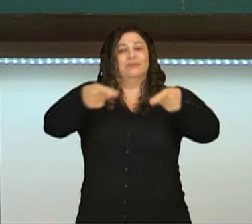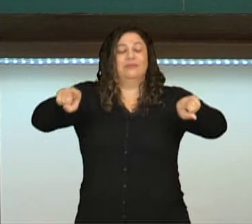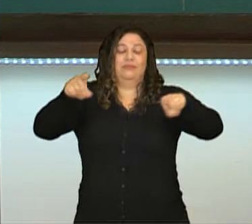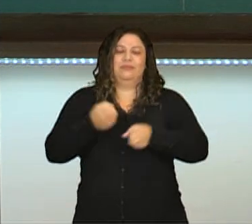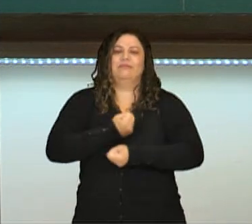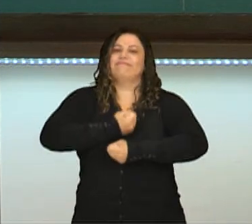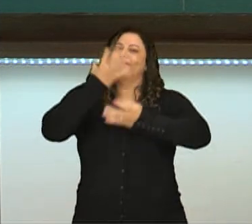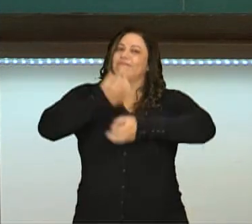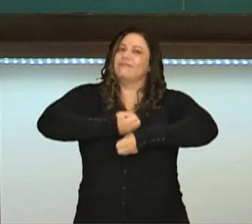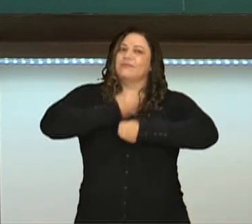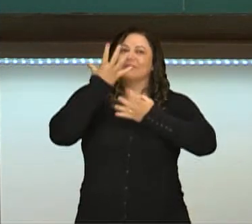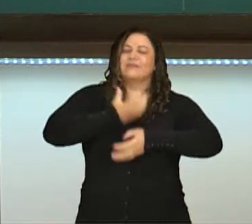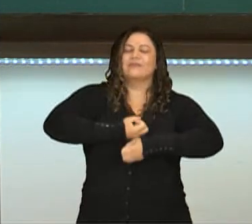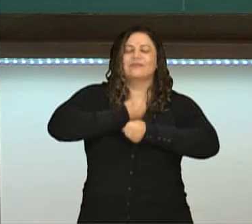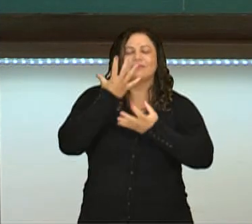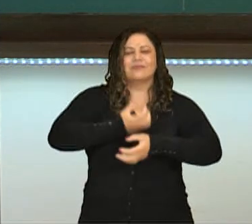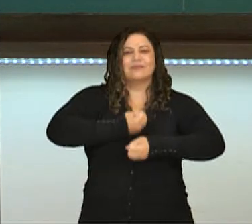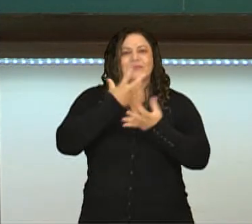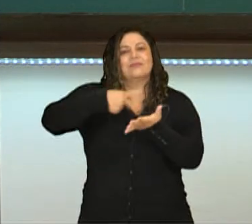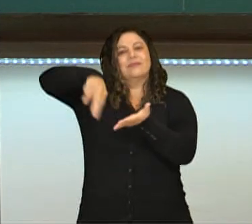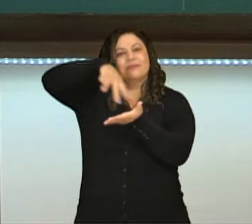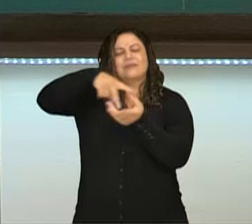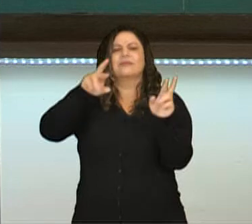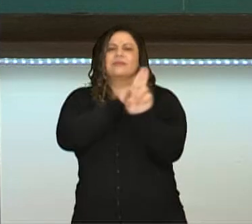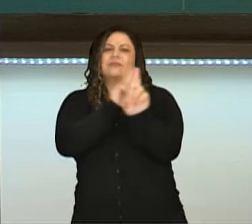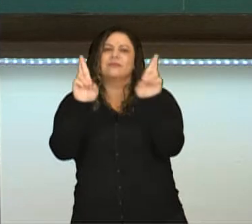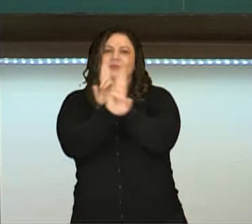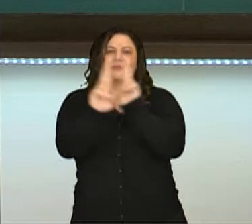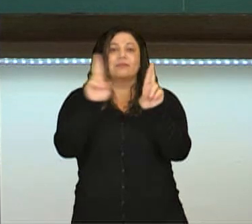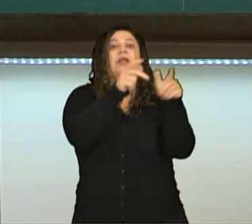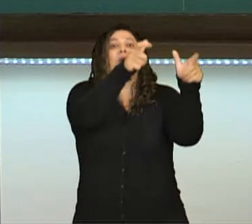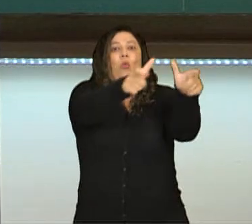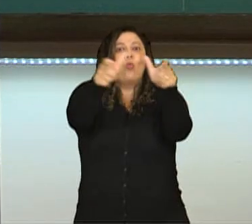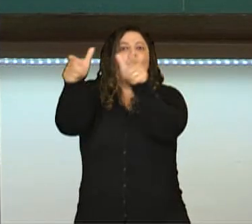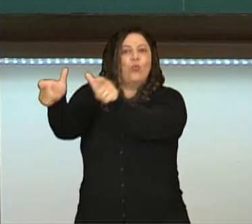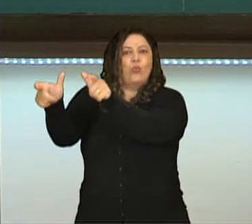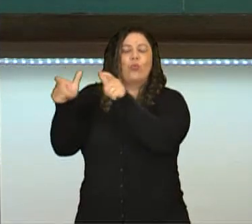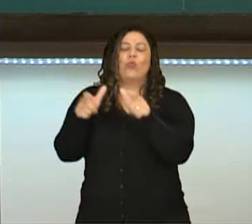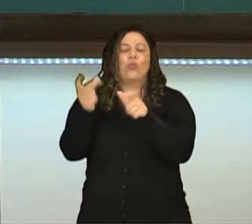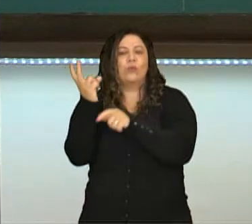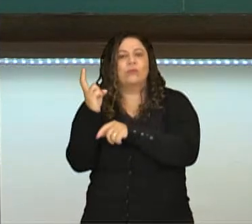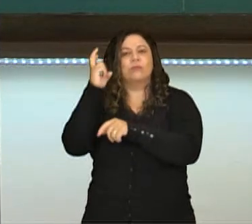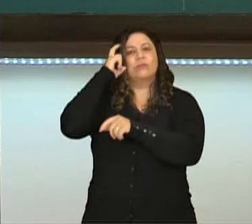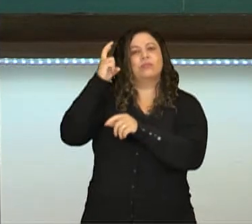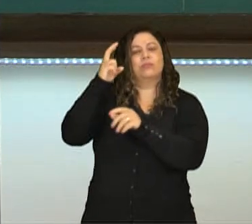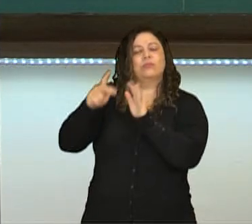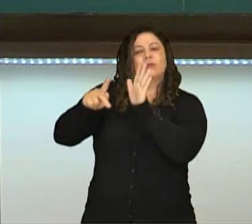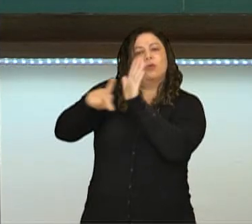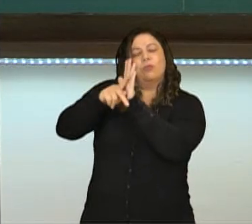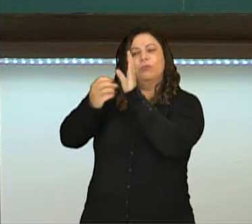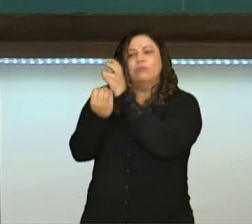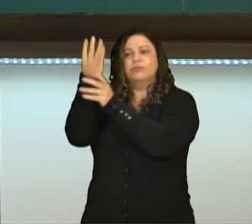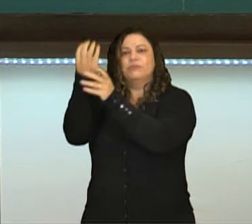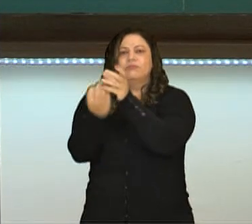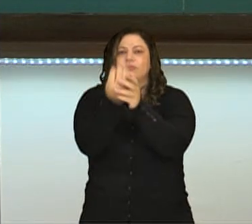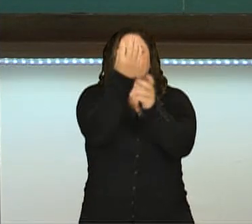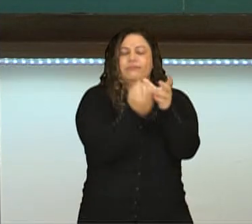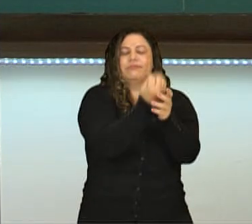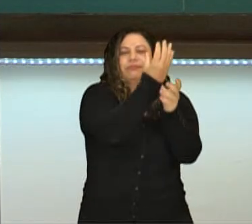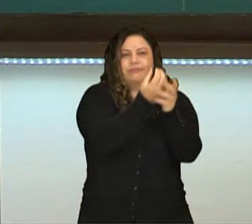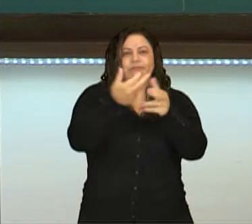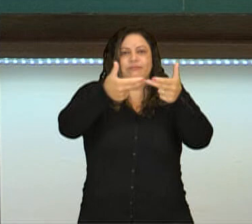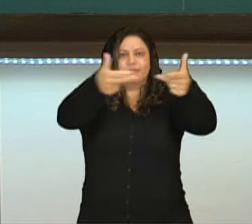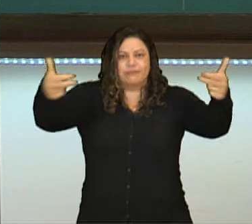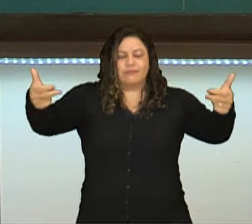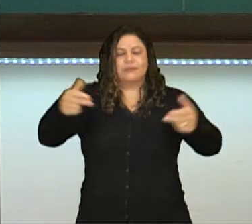de dança, até a relação que elas têm com a localidade, com a cultura onde elas estão inseridas, da onde elas surgiram,